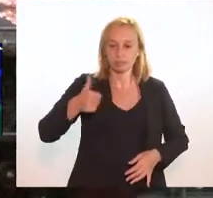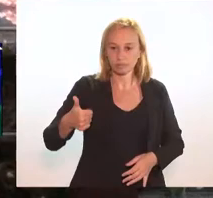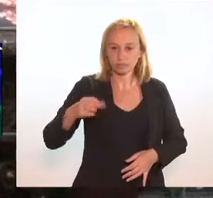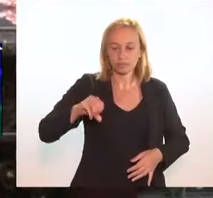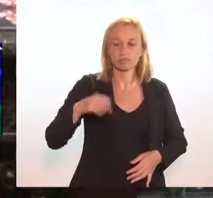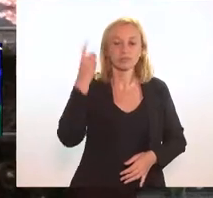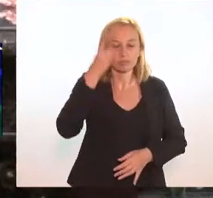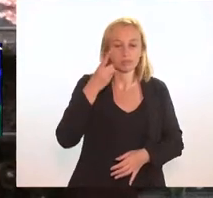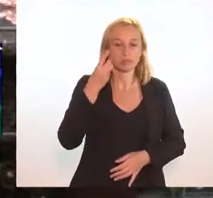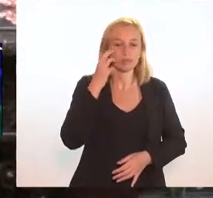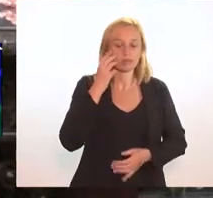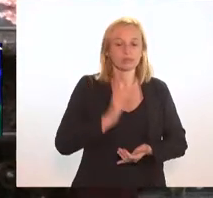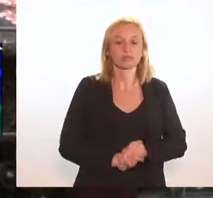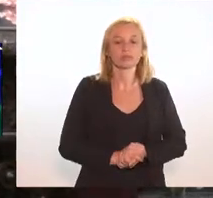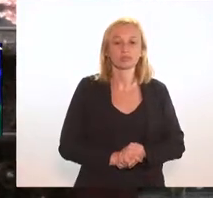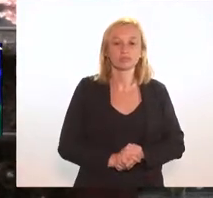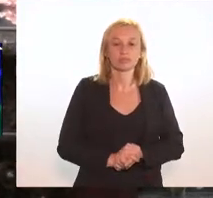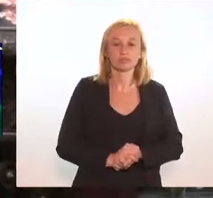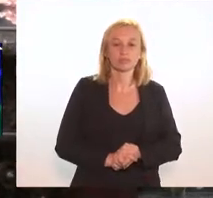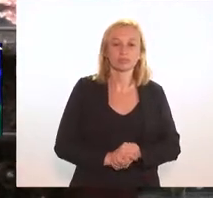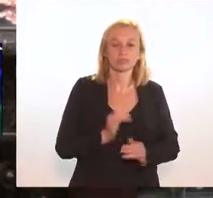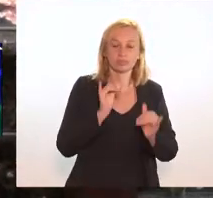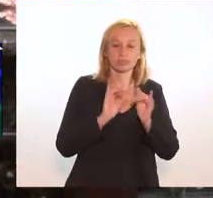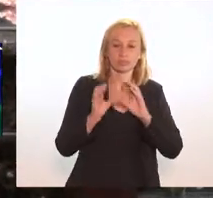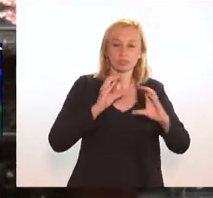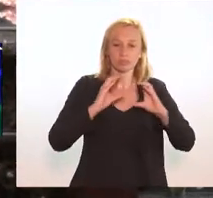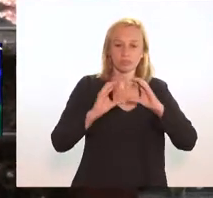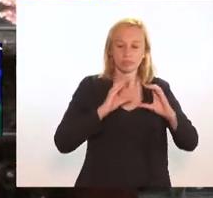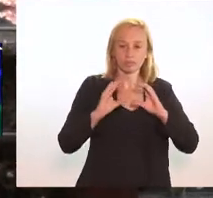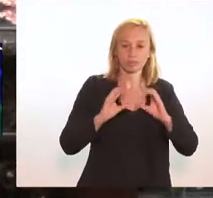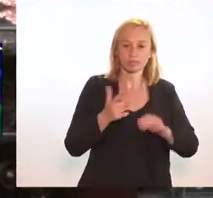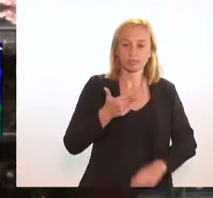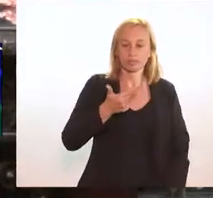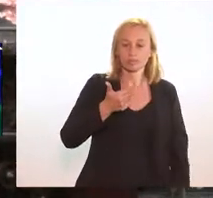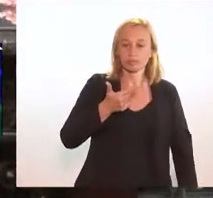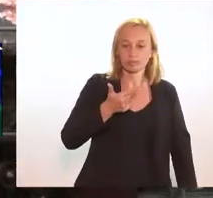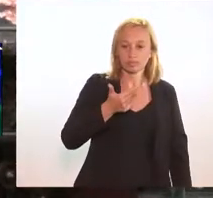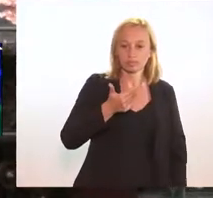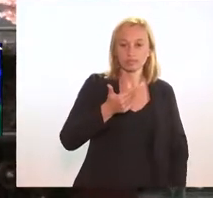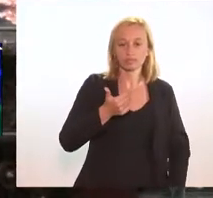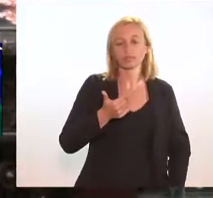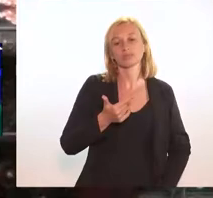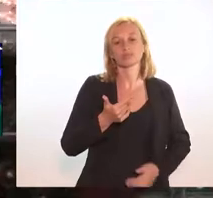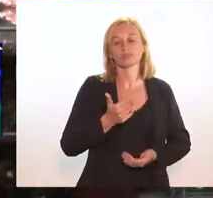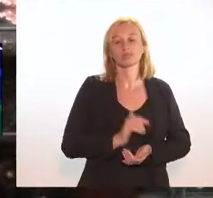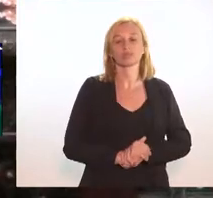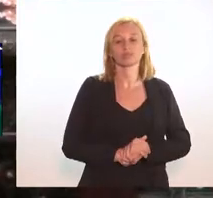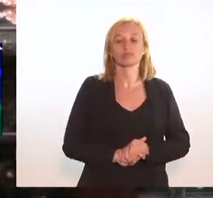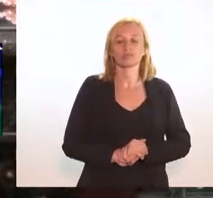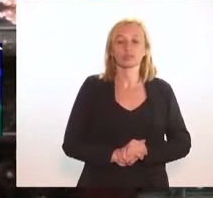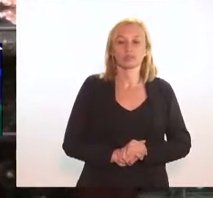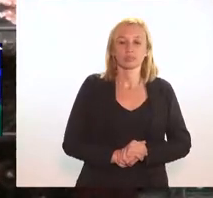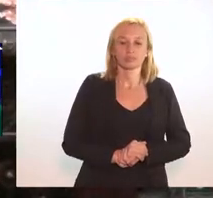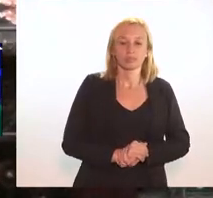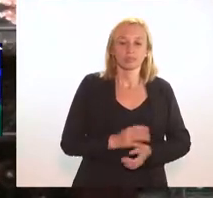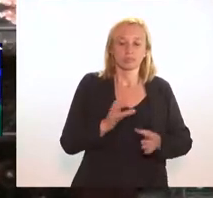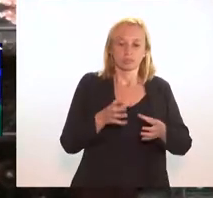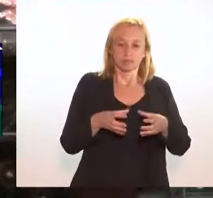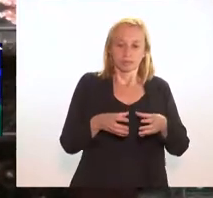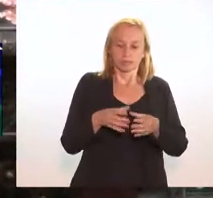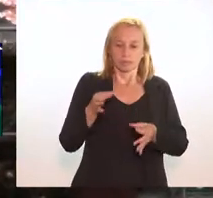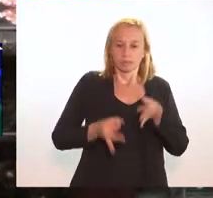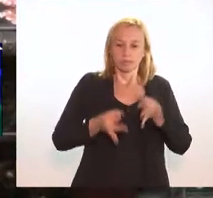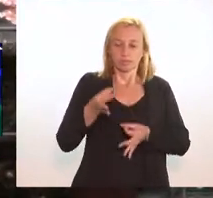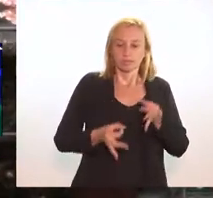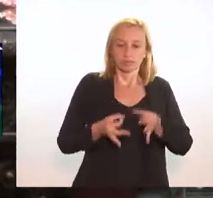Valdec Carneiro, que dispõe sobre a comunicação de posse ou porte de arma nos casos em que menciona. Parecer da Comissão de Constituição e Justiça pela